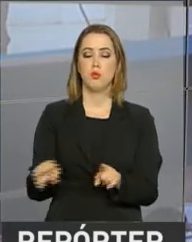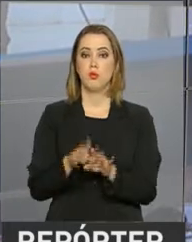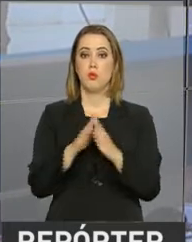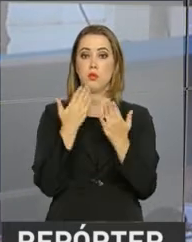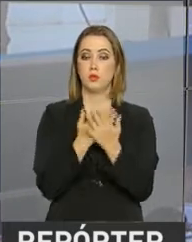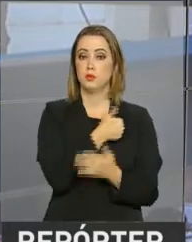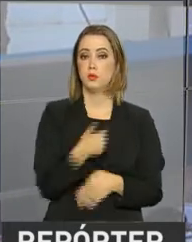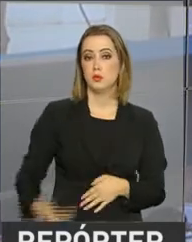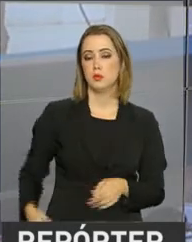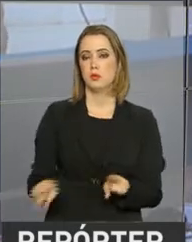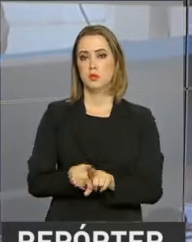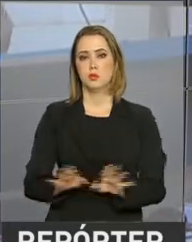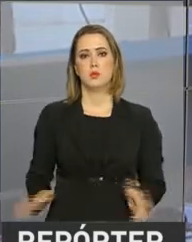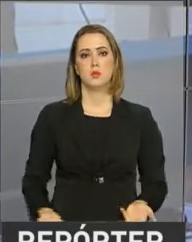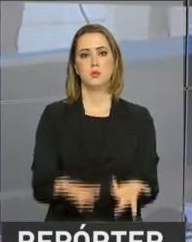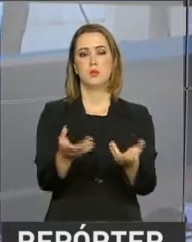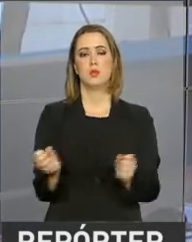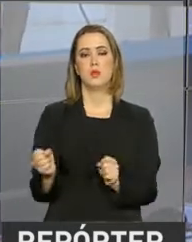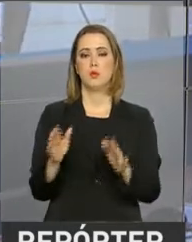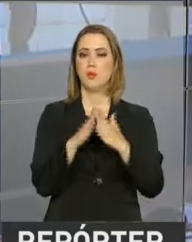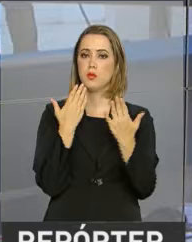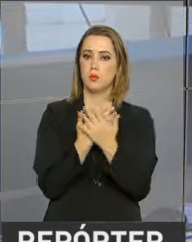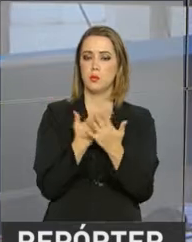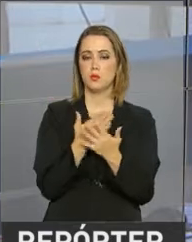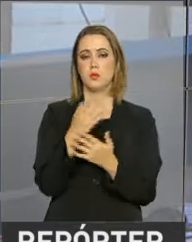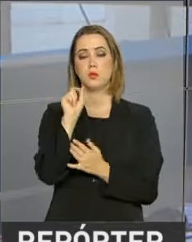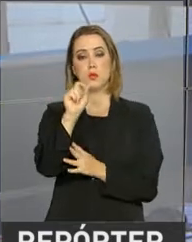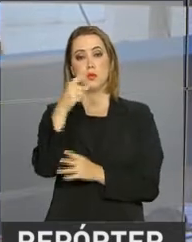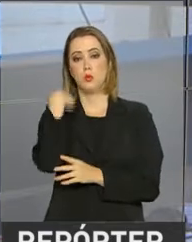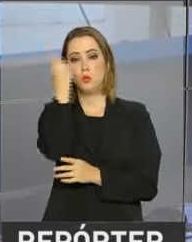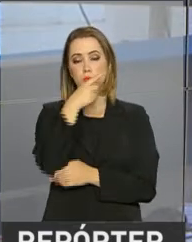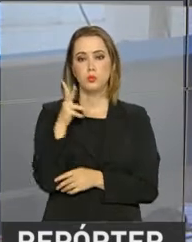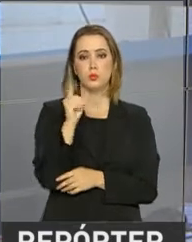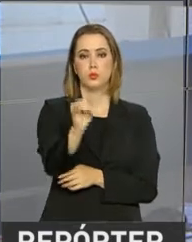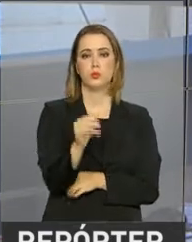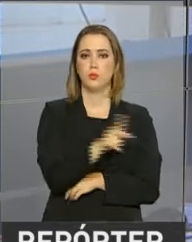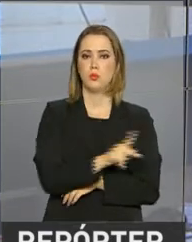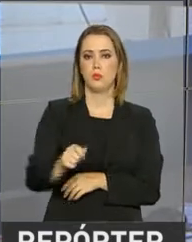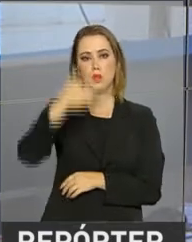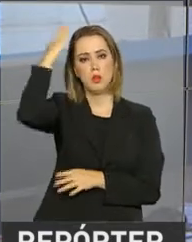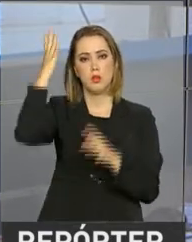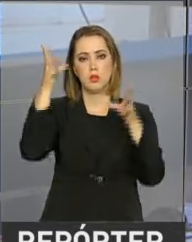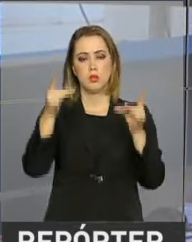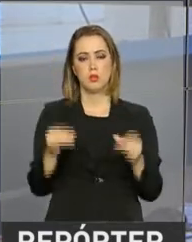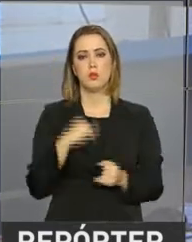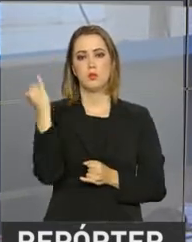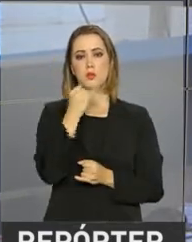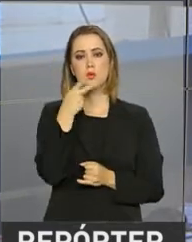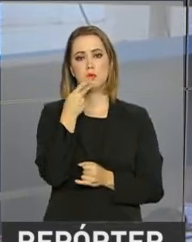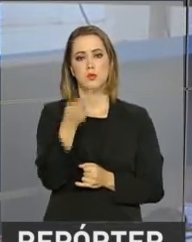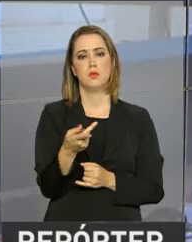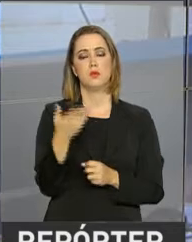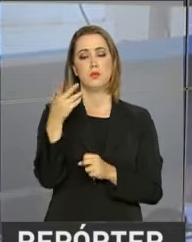a criação eo fomento de escolas em tempo integral presidente michel temer destacou a importância dos investimentos e disse que a educação